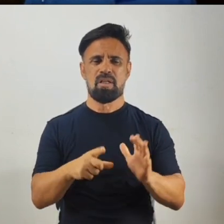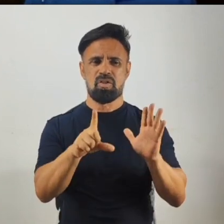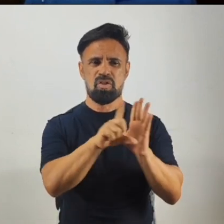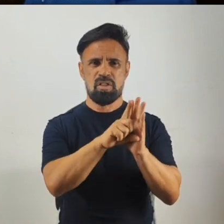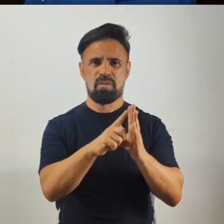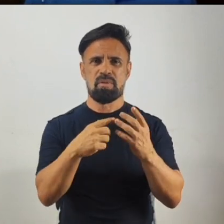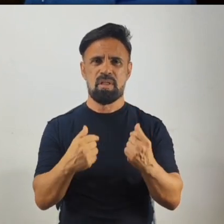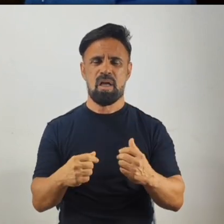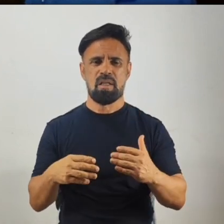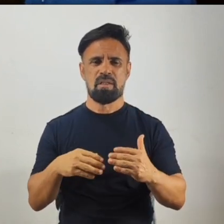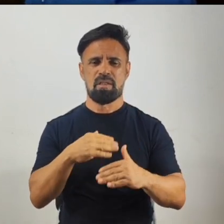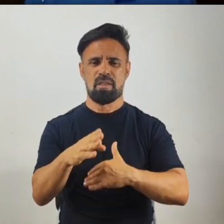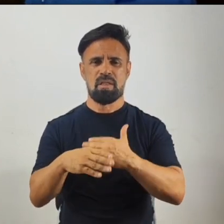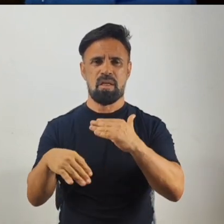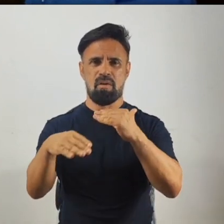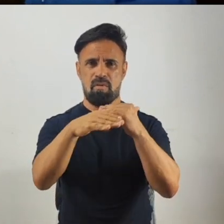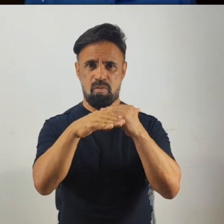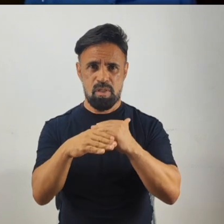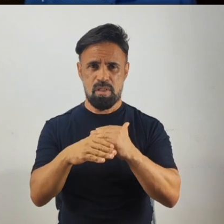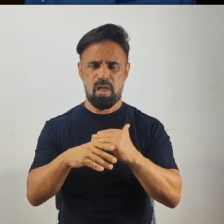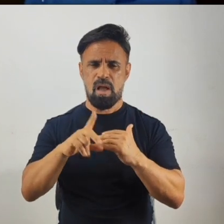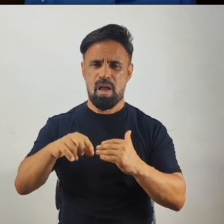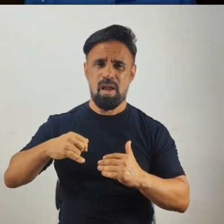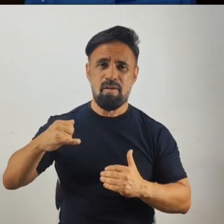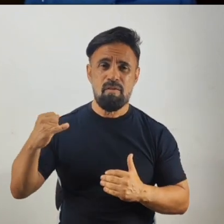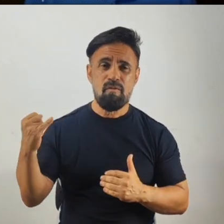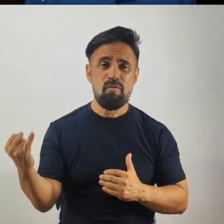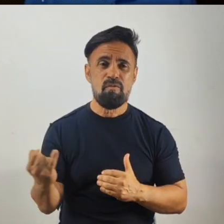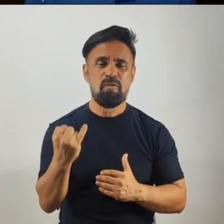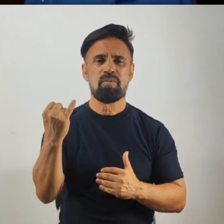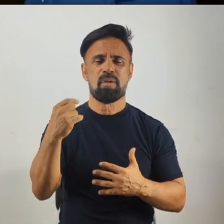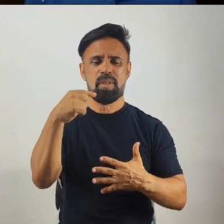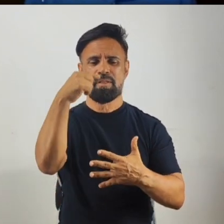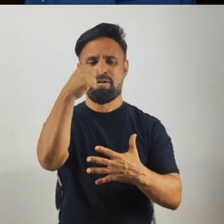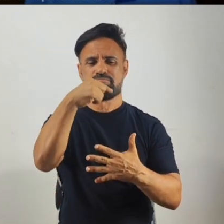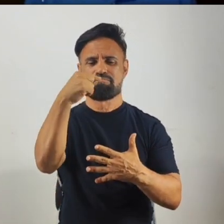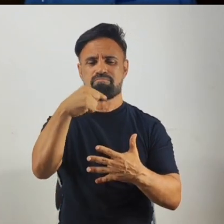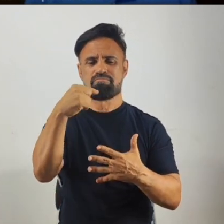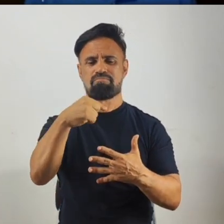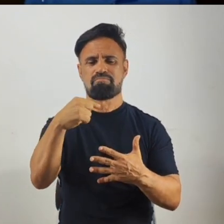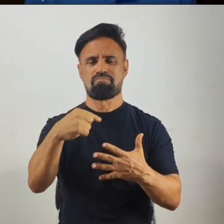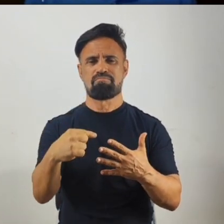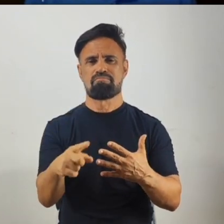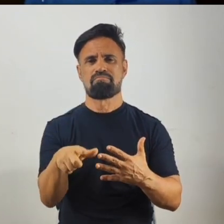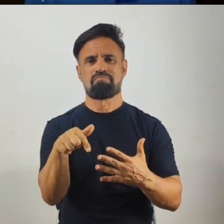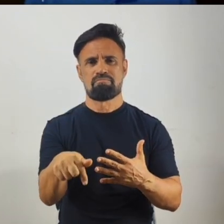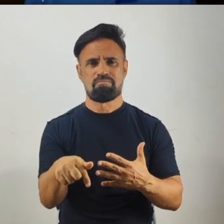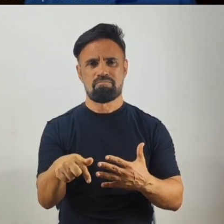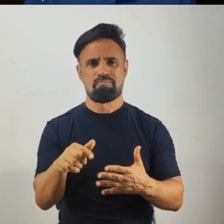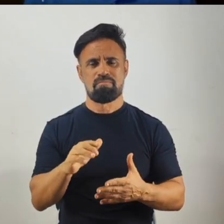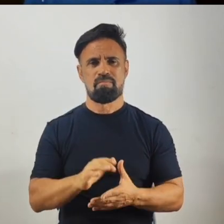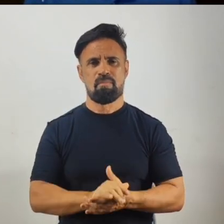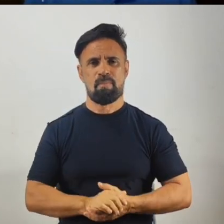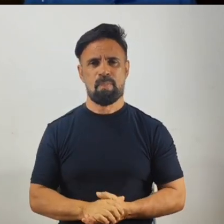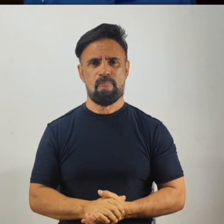otimização, aceitabilidade, a legitimidade e a equidade. São fundamentais nesse